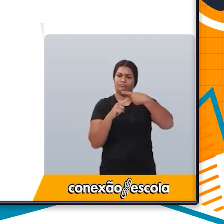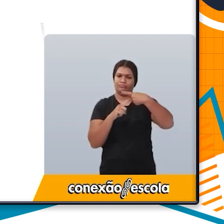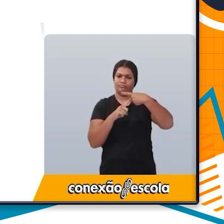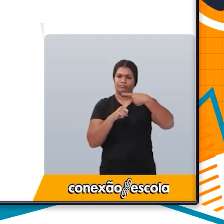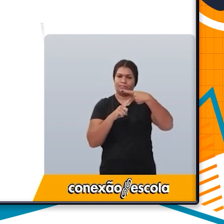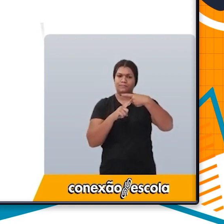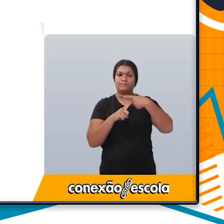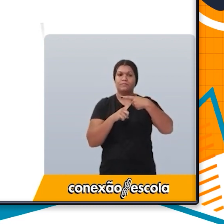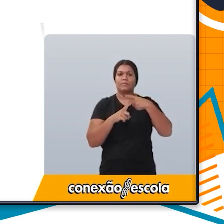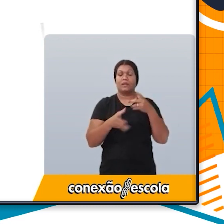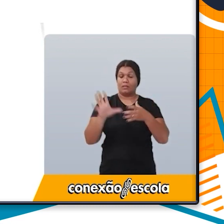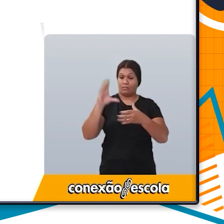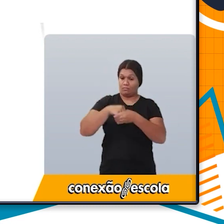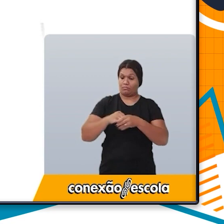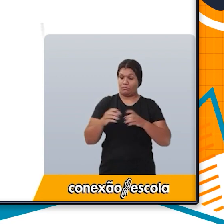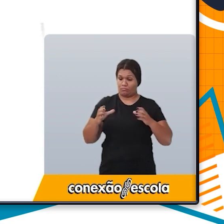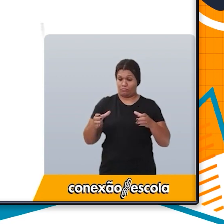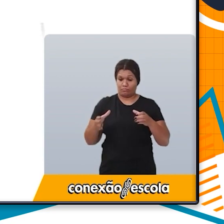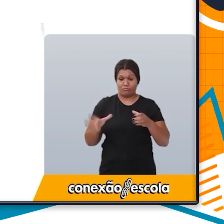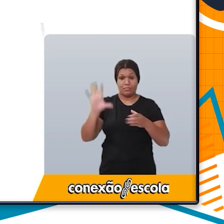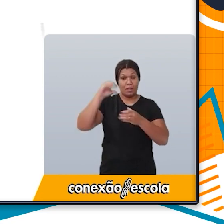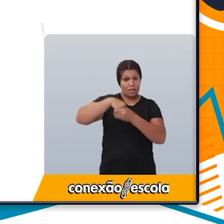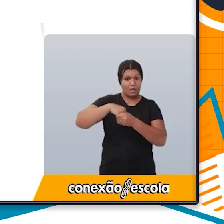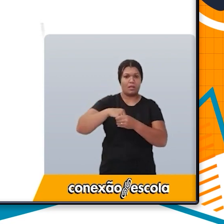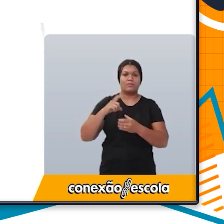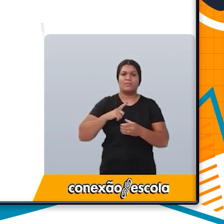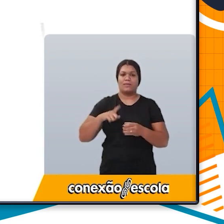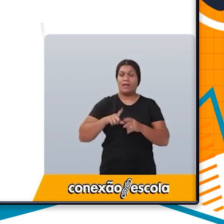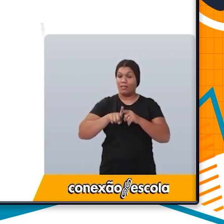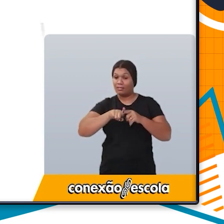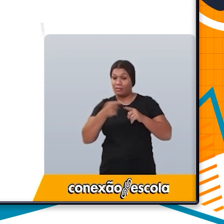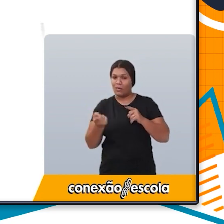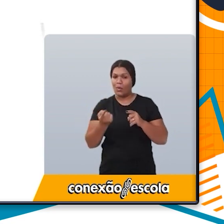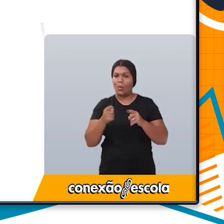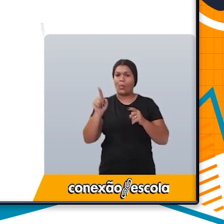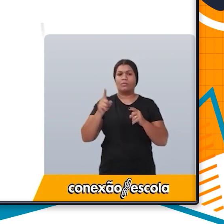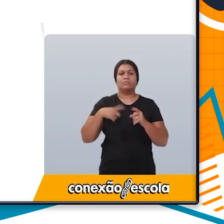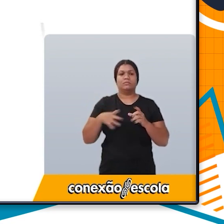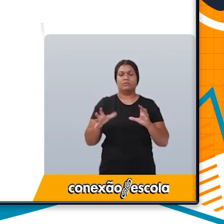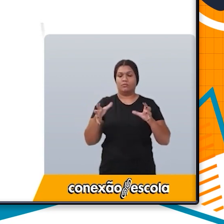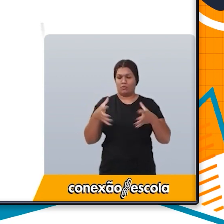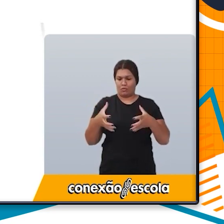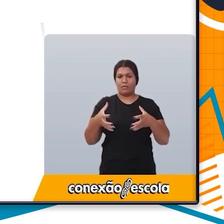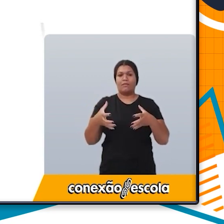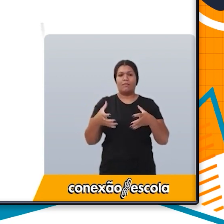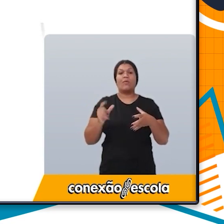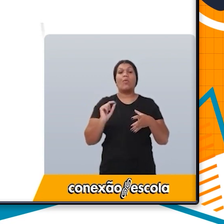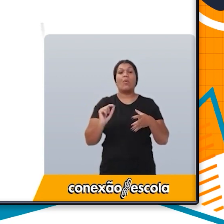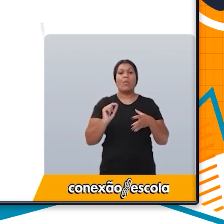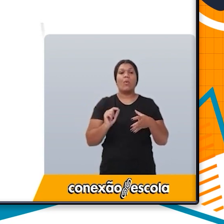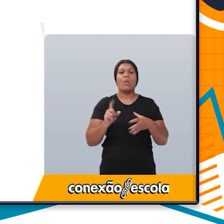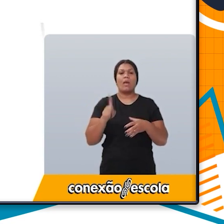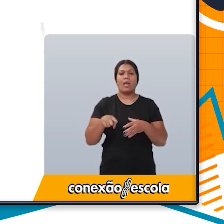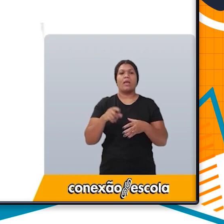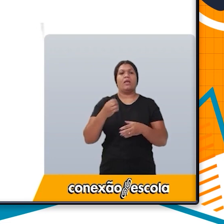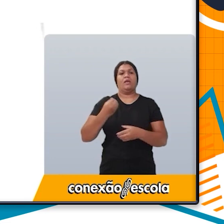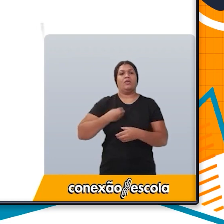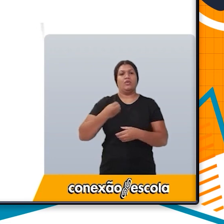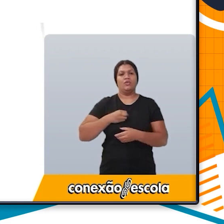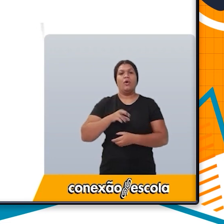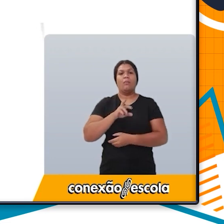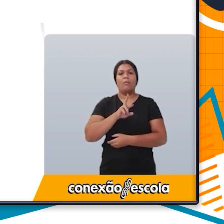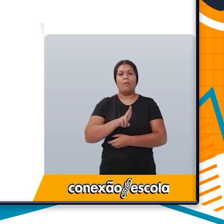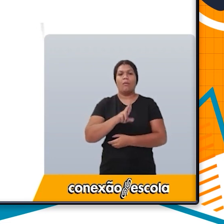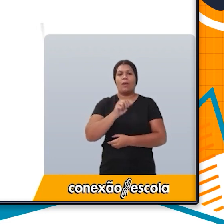os naturais estão dentro dos números inteiros. Depois estudamos o conjunto dos números racionais,